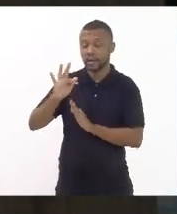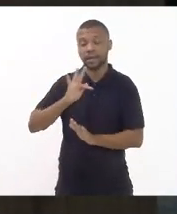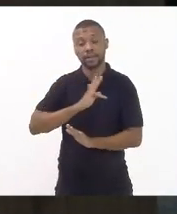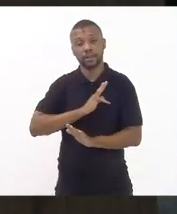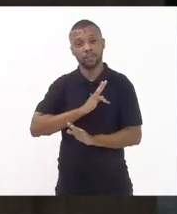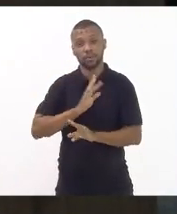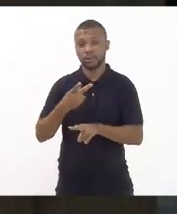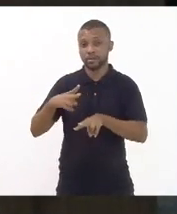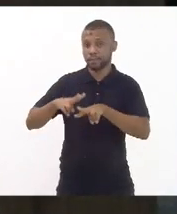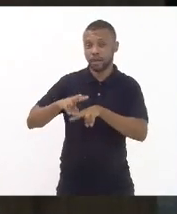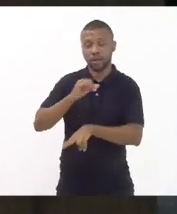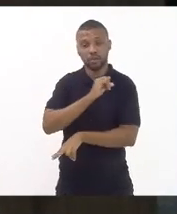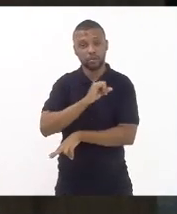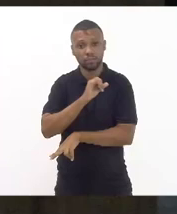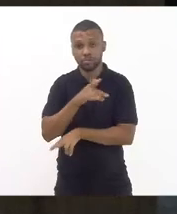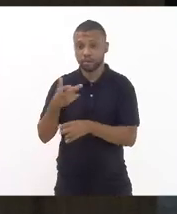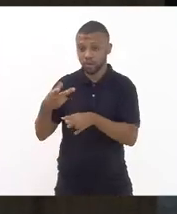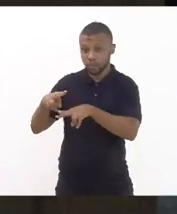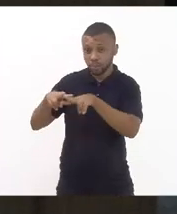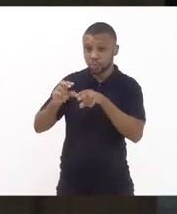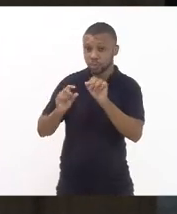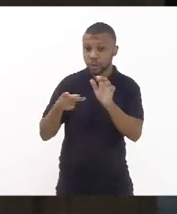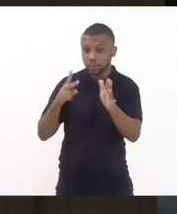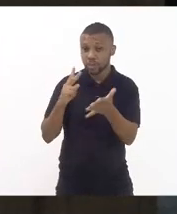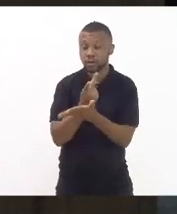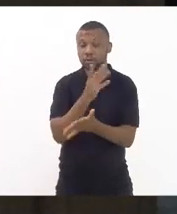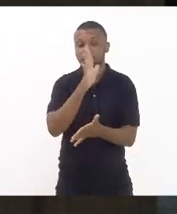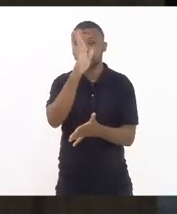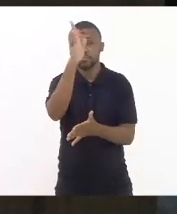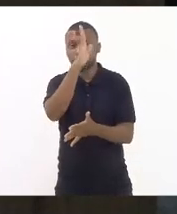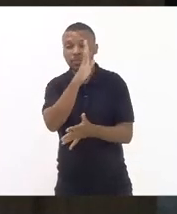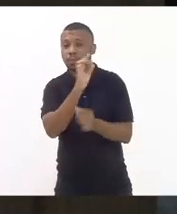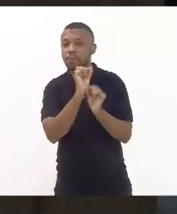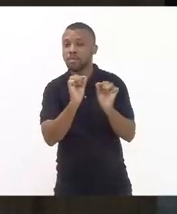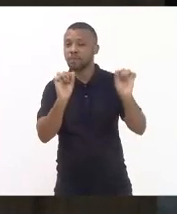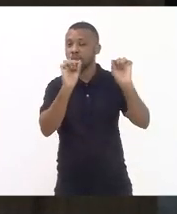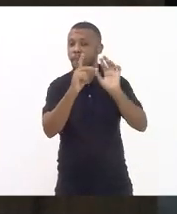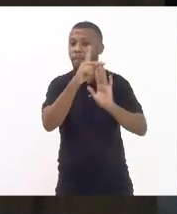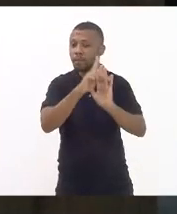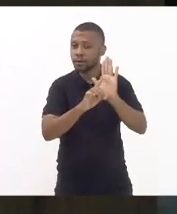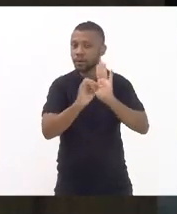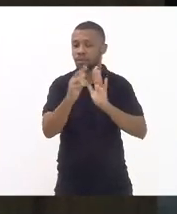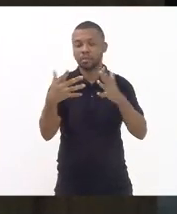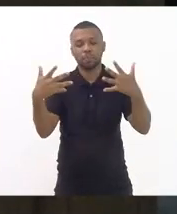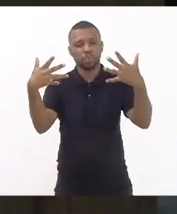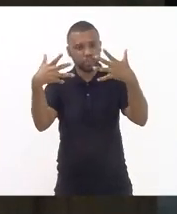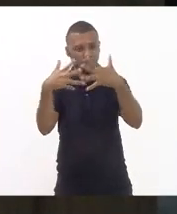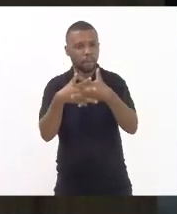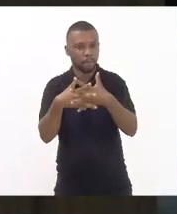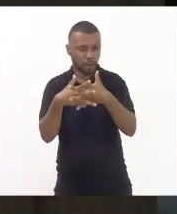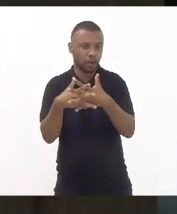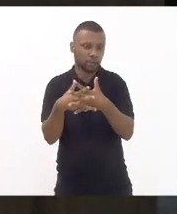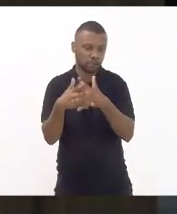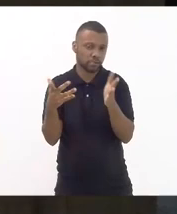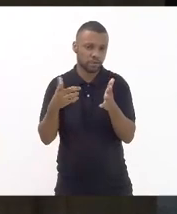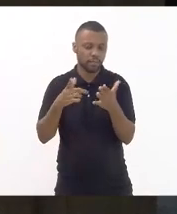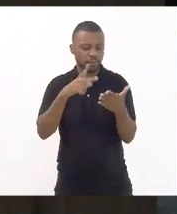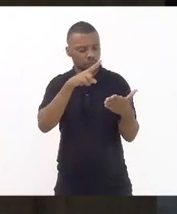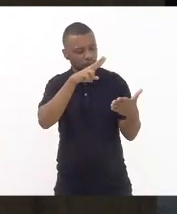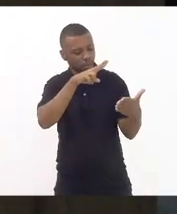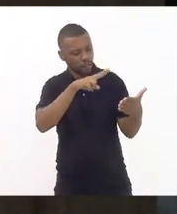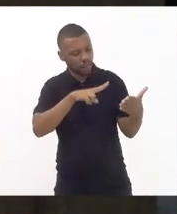campo nacional. Ele é um projeto complexo, fiz uma primeira leitura, tenho muitas